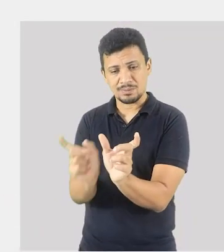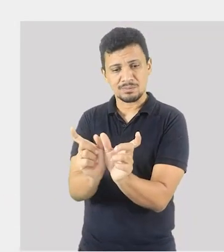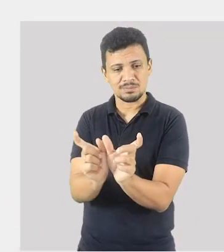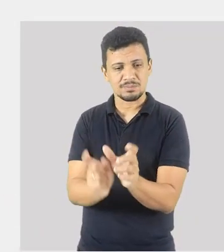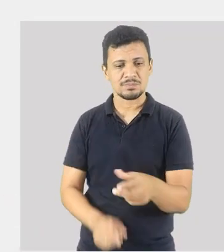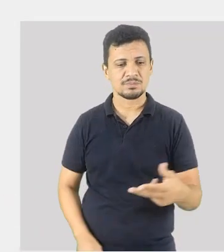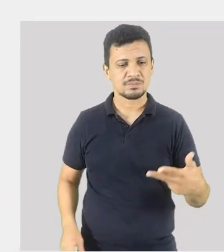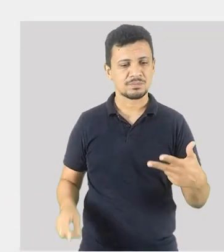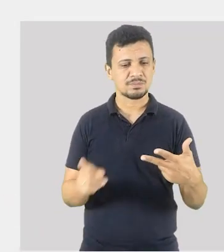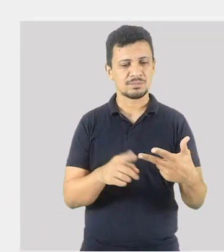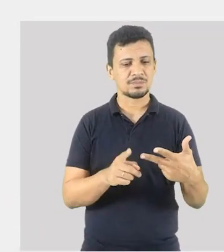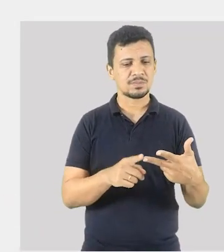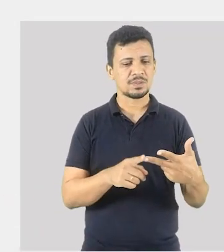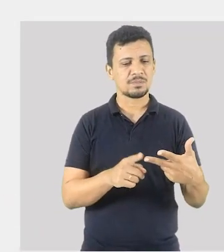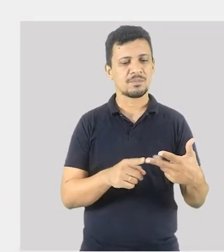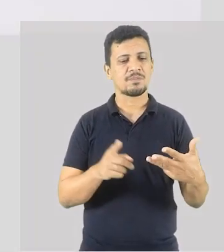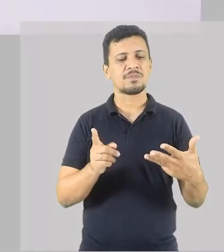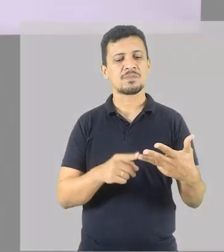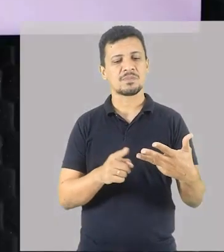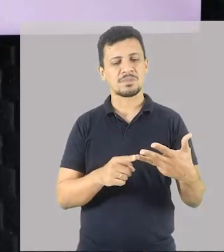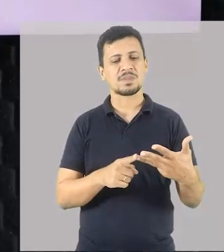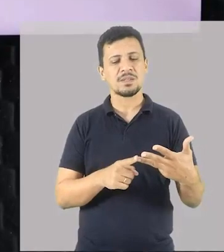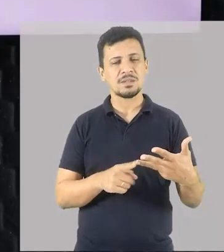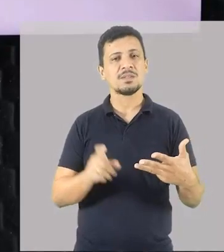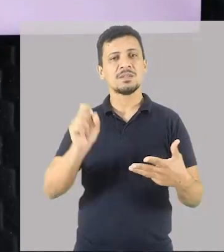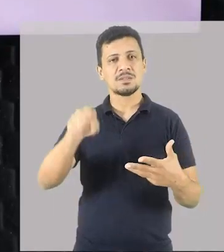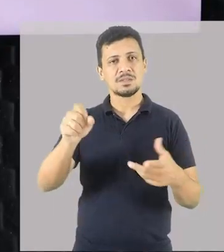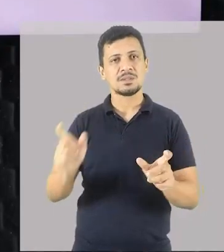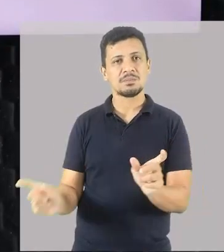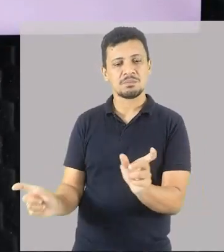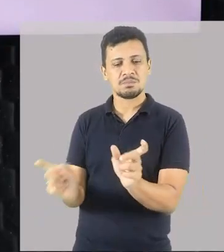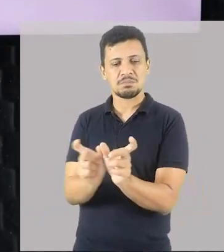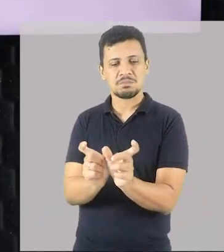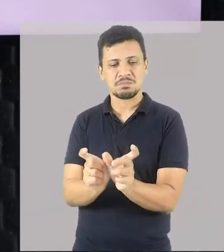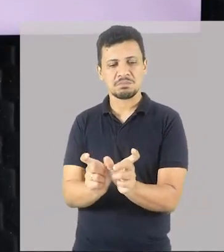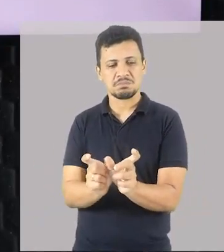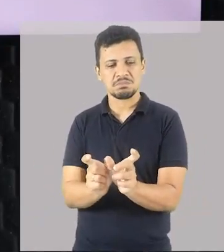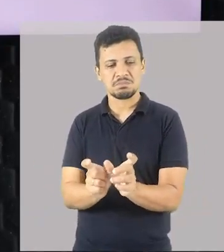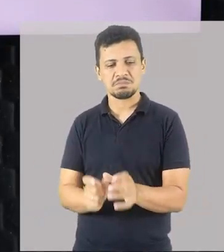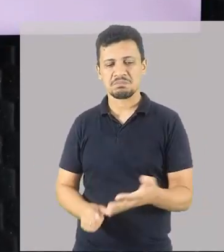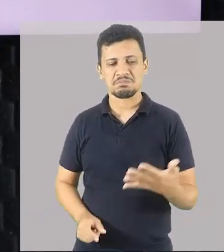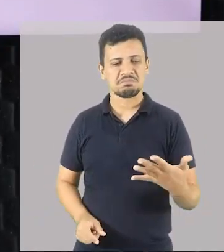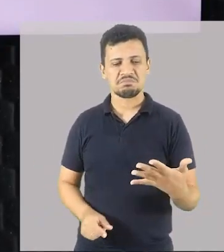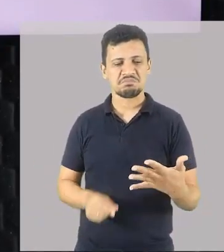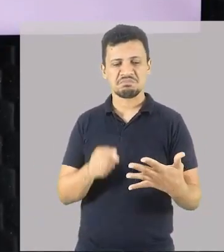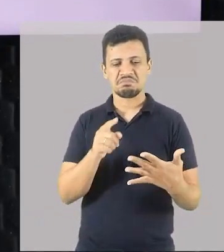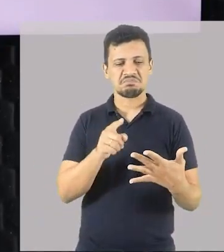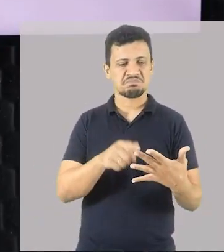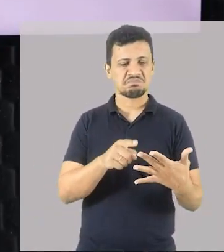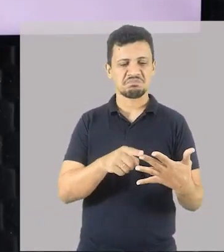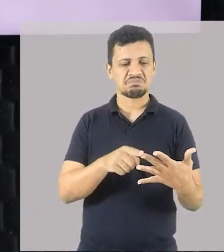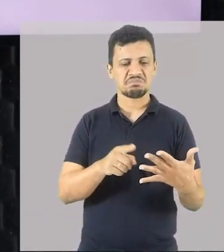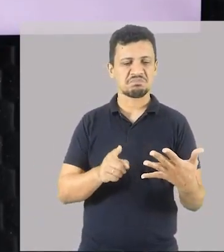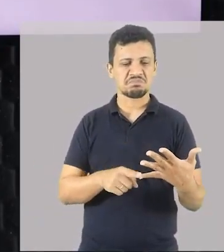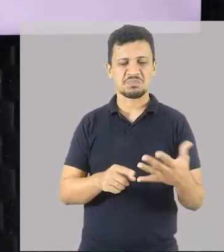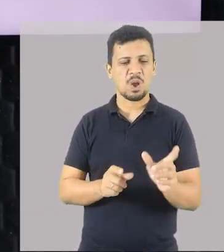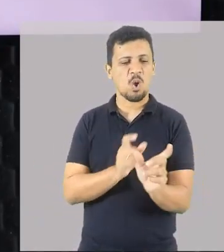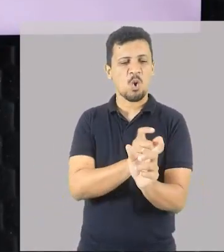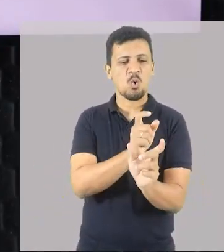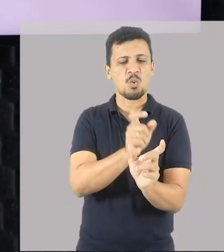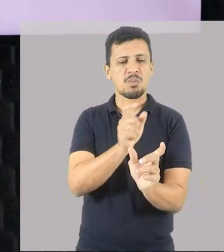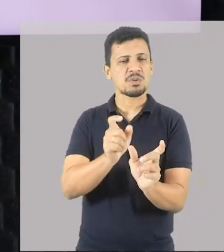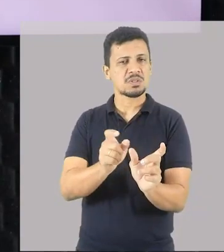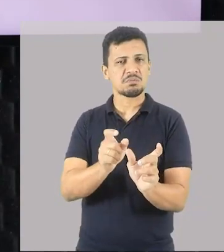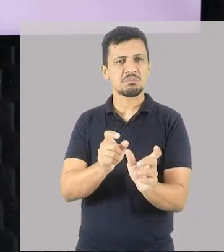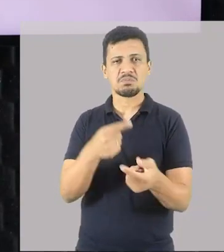derivação sufixal? Sim, é uma derivação sufixal. A letra C e a letra E eu nem considero, porque a composição não está